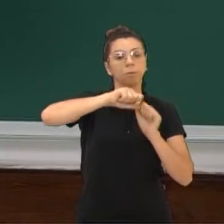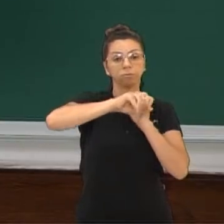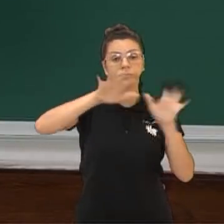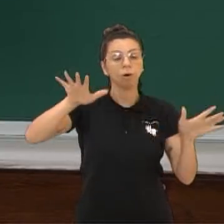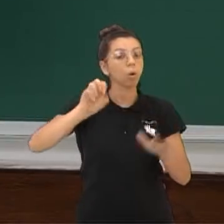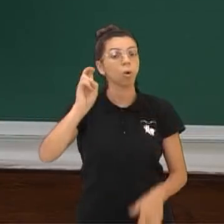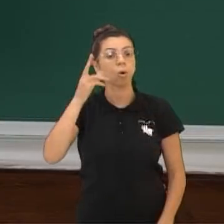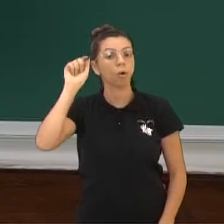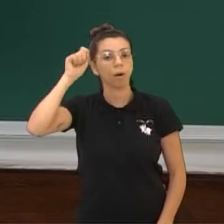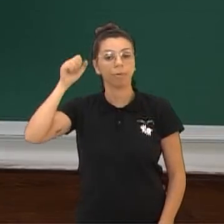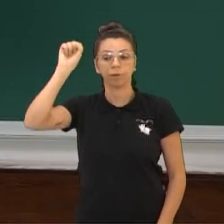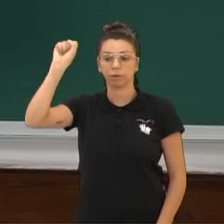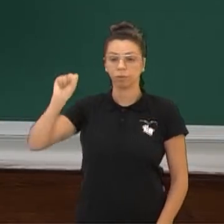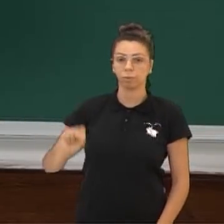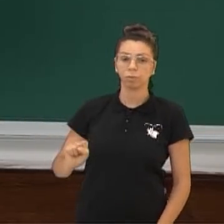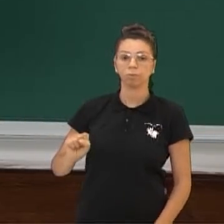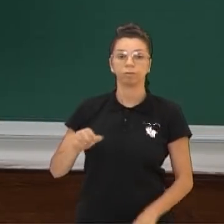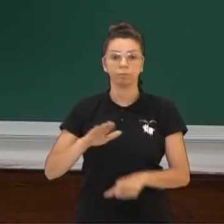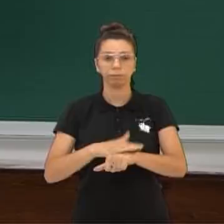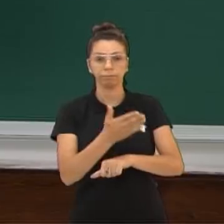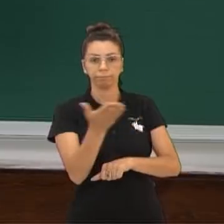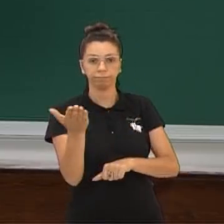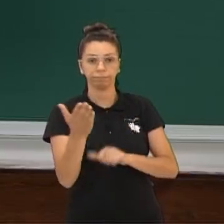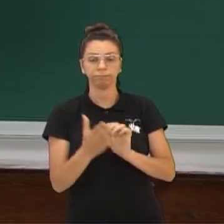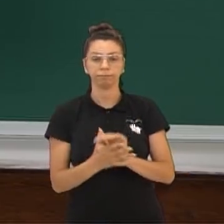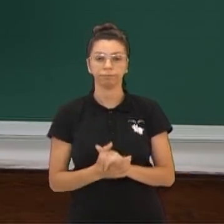um tempinho aí novamente para vocês.